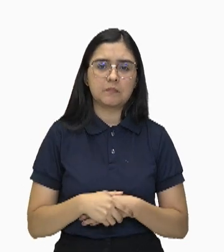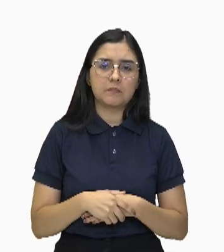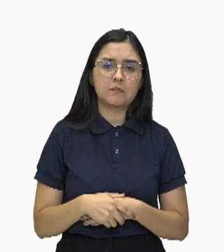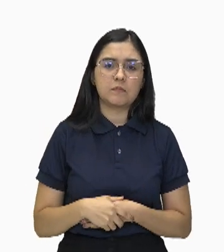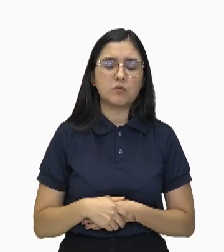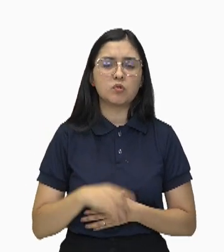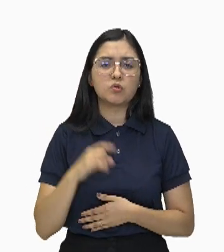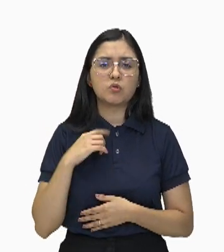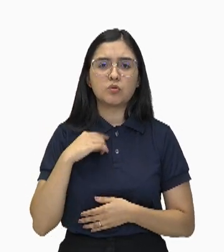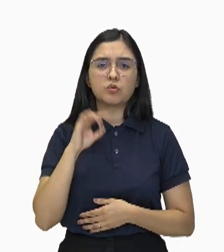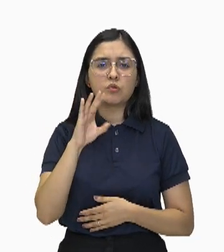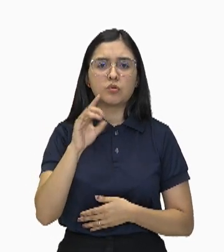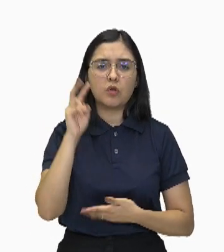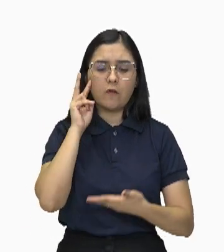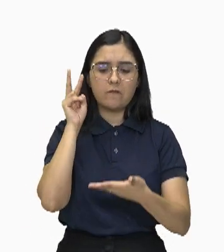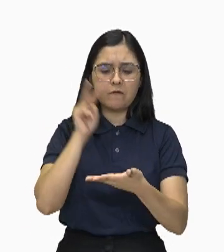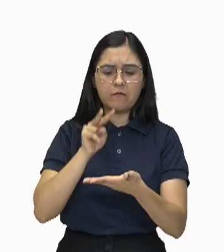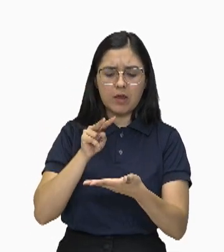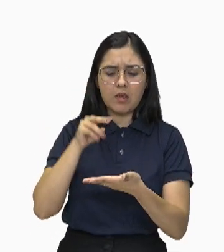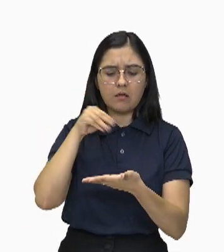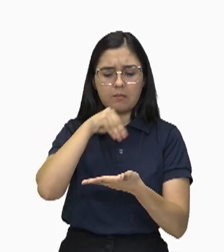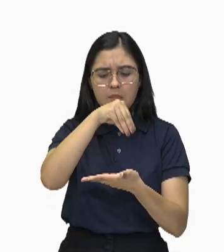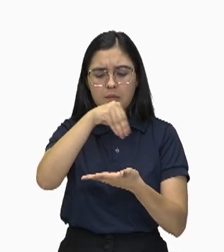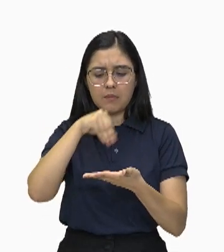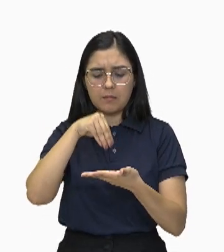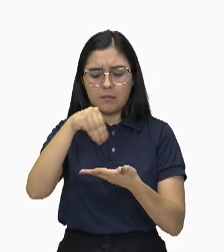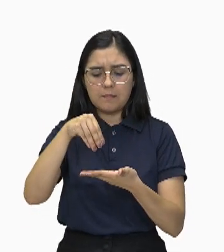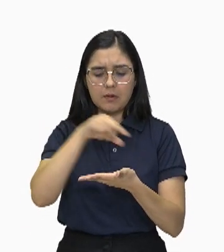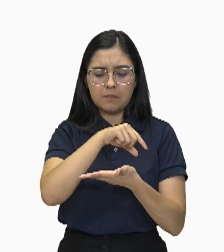peças, só se orientando, decorando